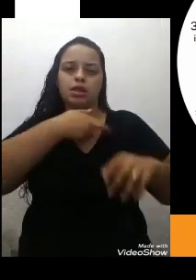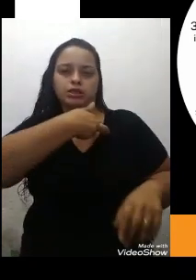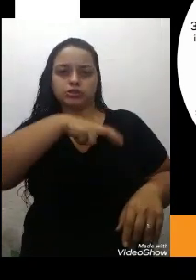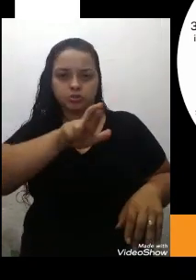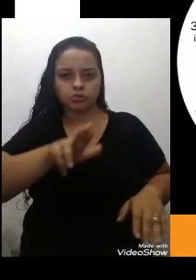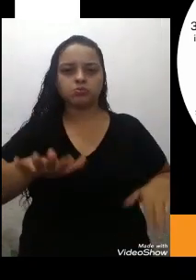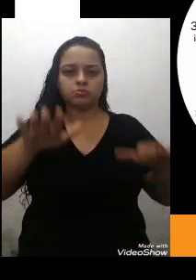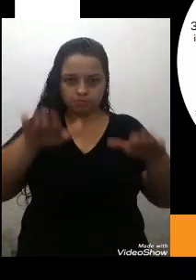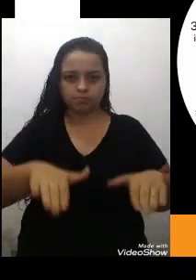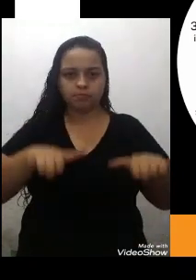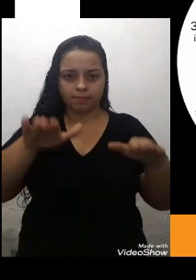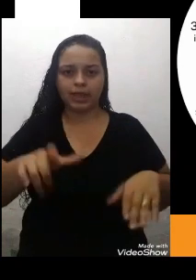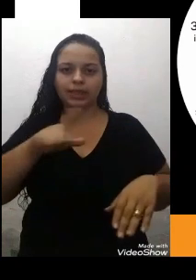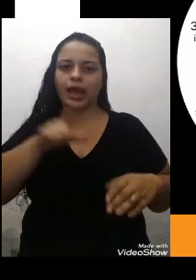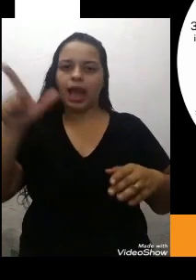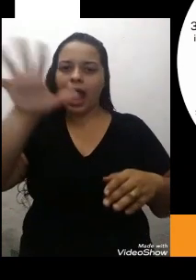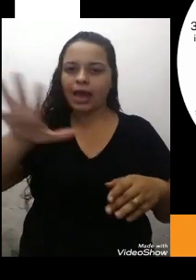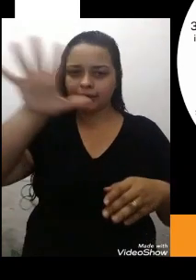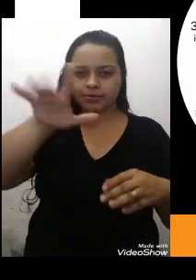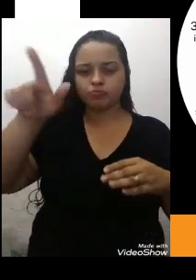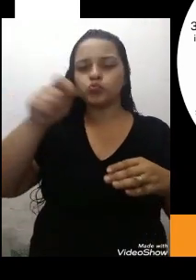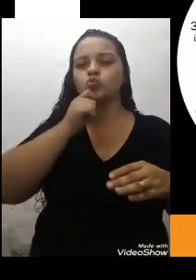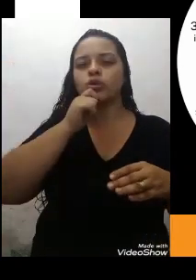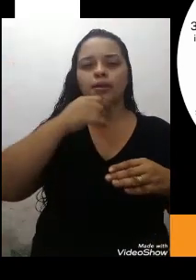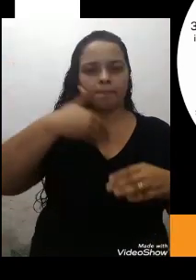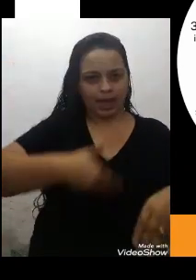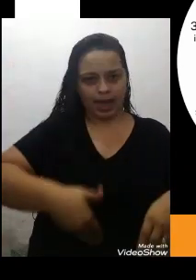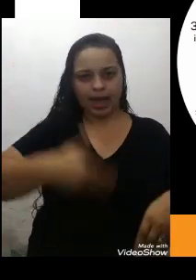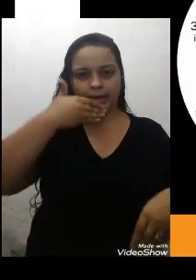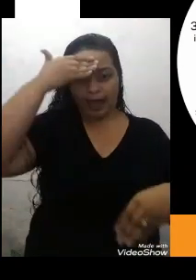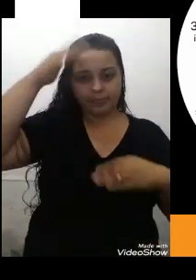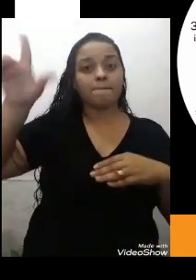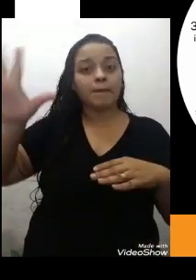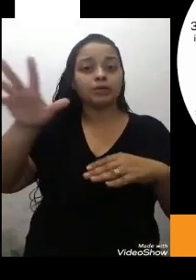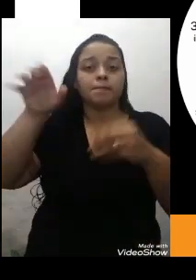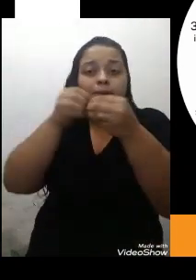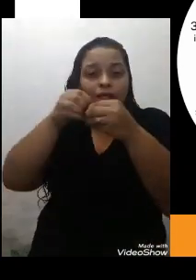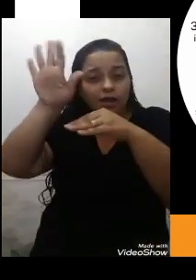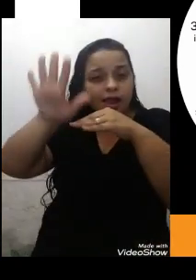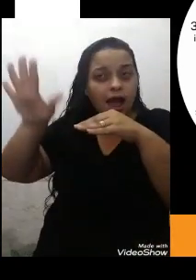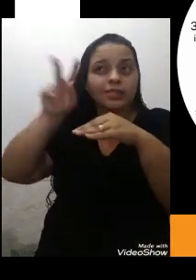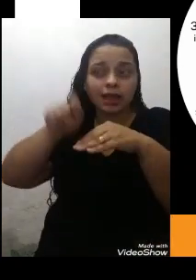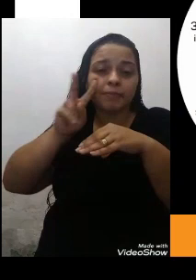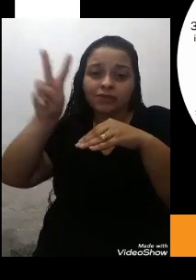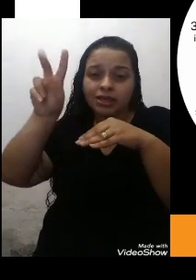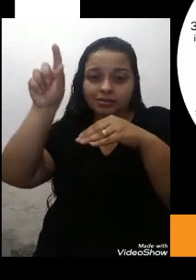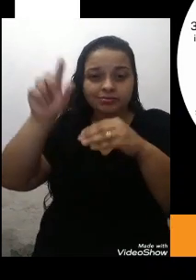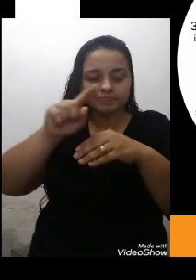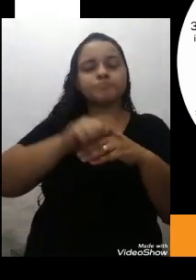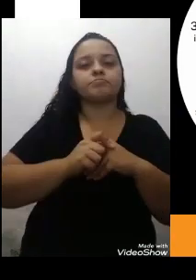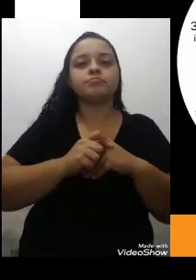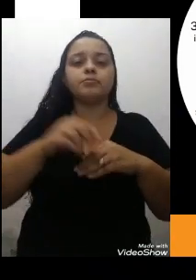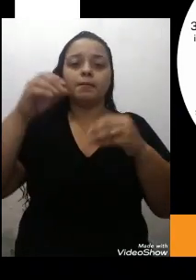Península Arábica ela não está aparecendo no mapa, mas ela se encontra nessa localidade. Então a gente vai ter uma expansão